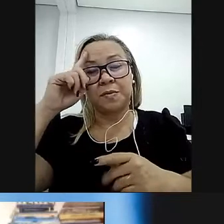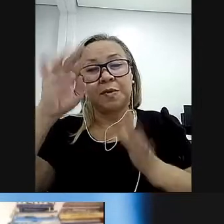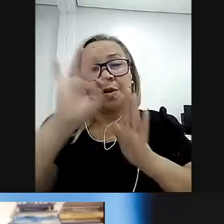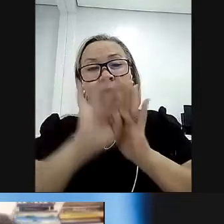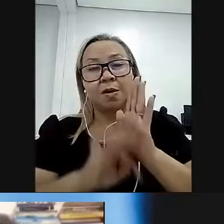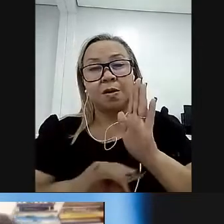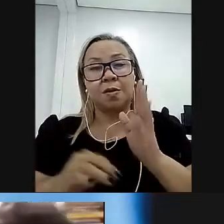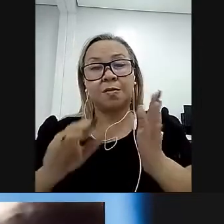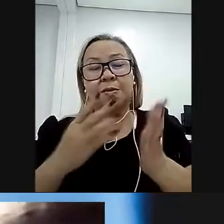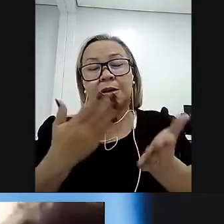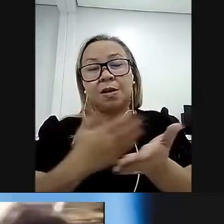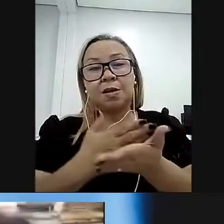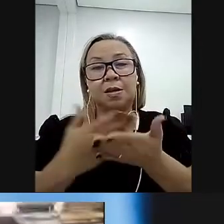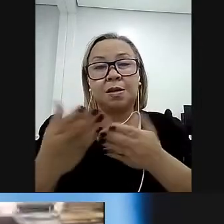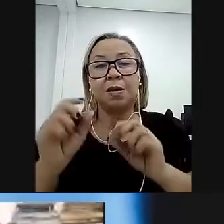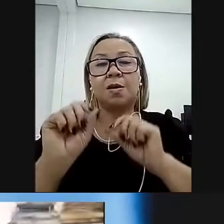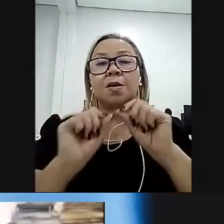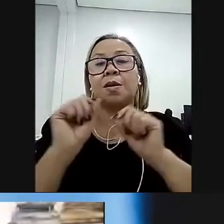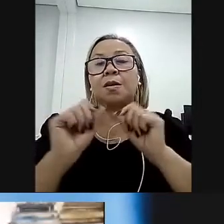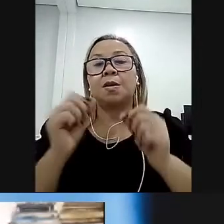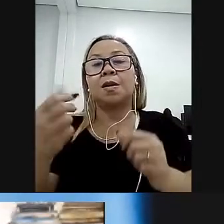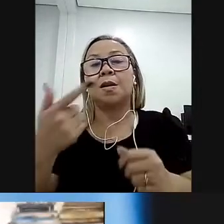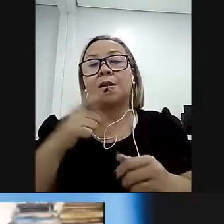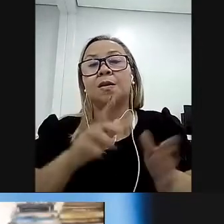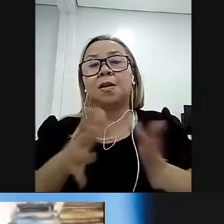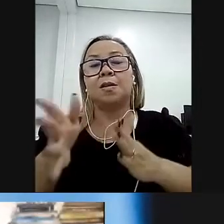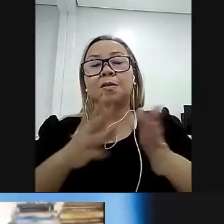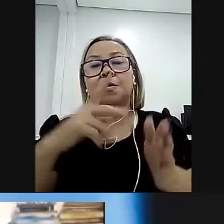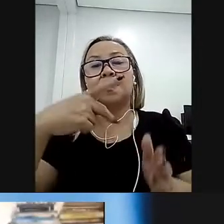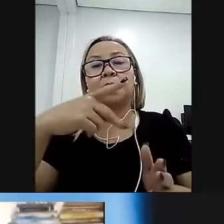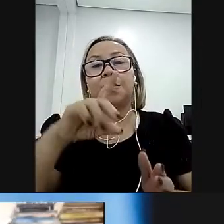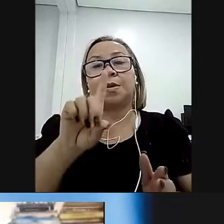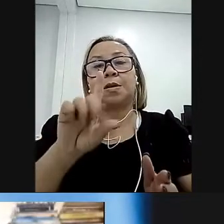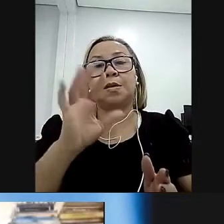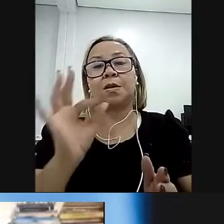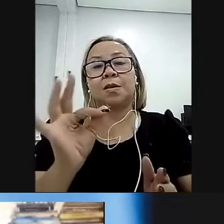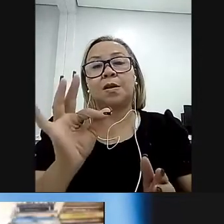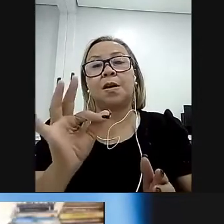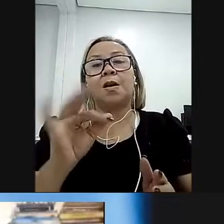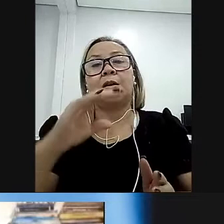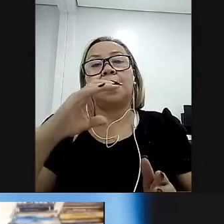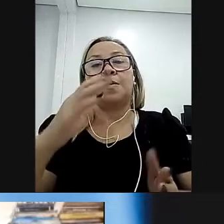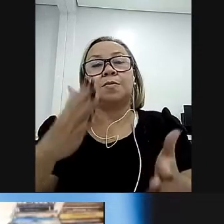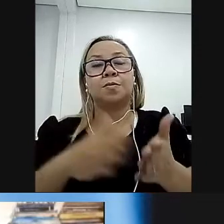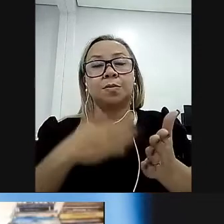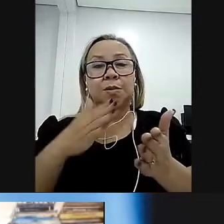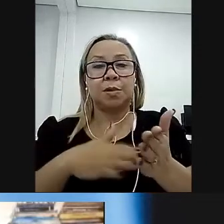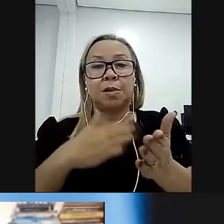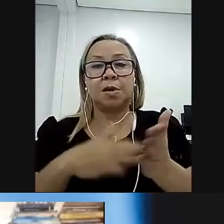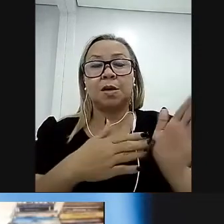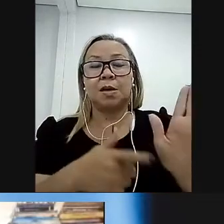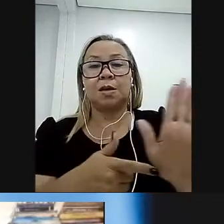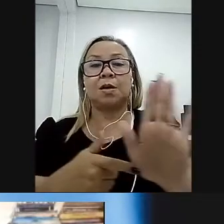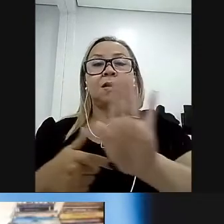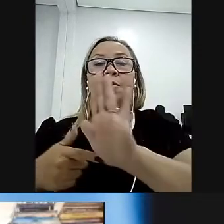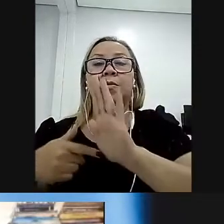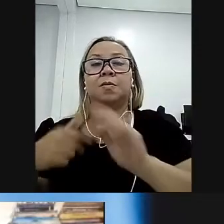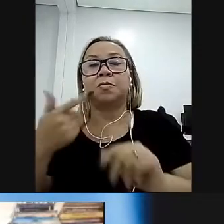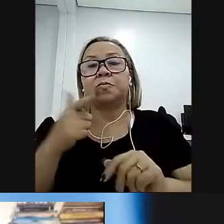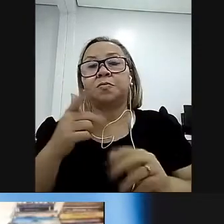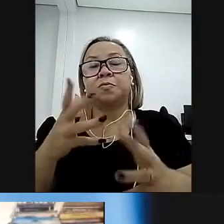depois quem quiser ter acesso ao PDF do catálogo da exposição, que não tenha